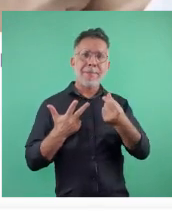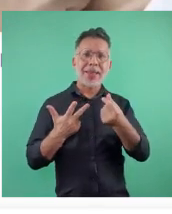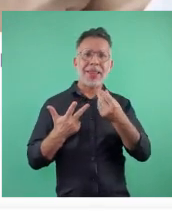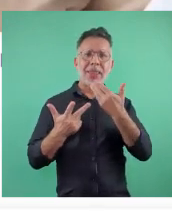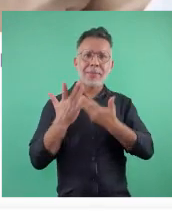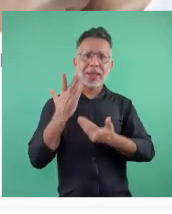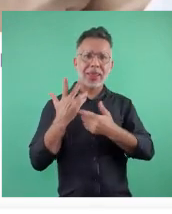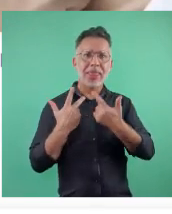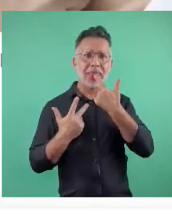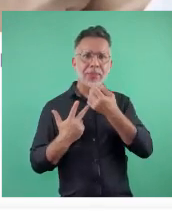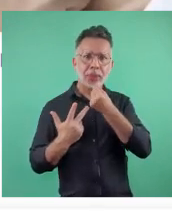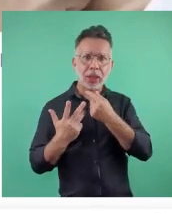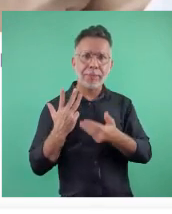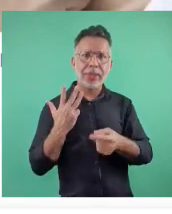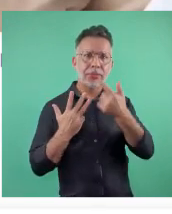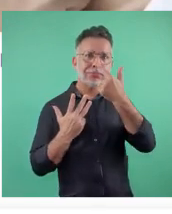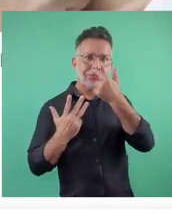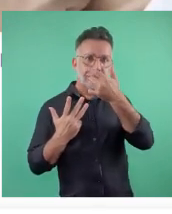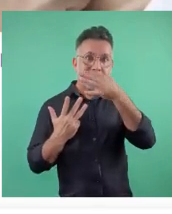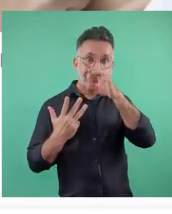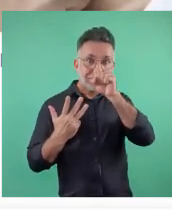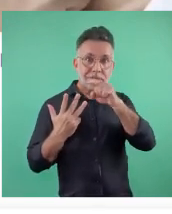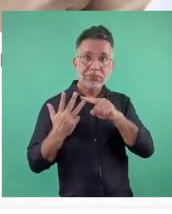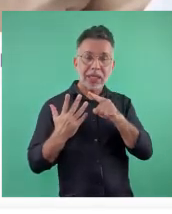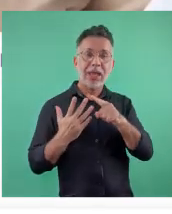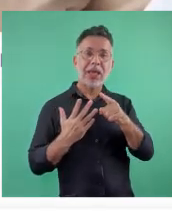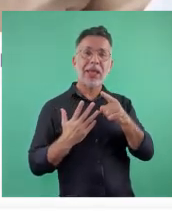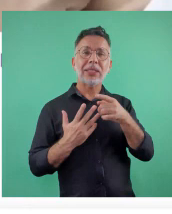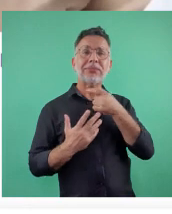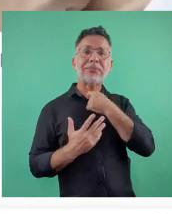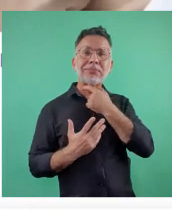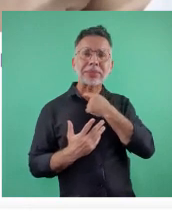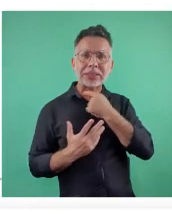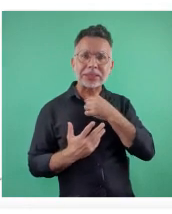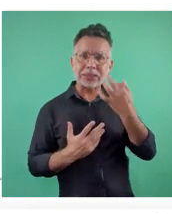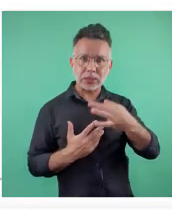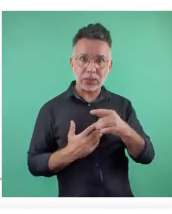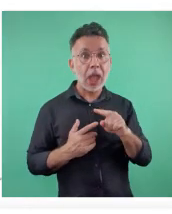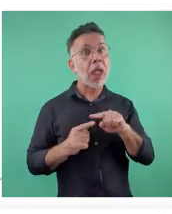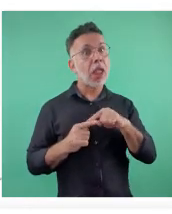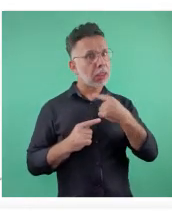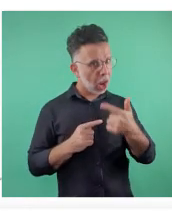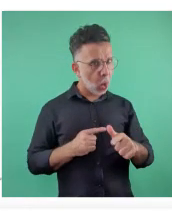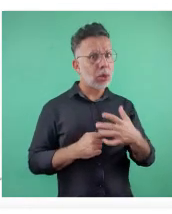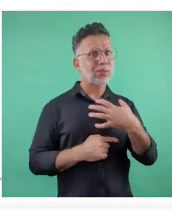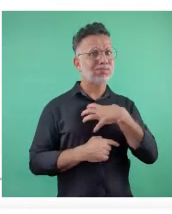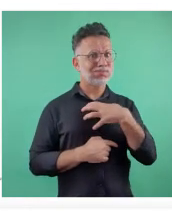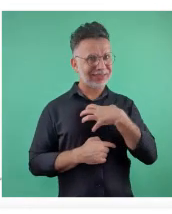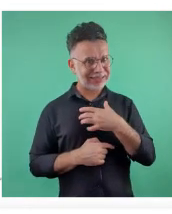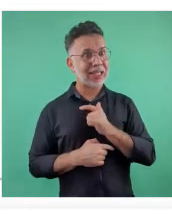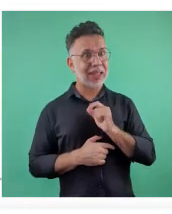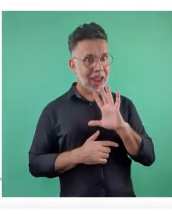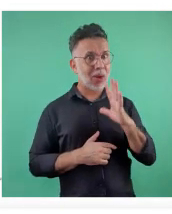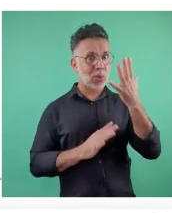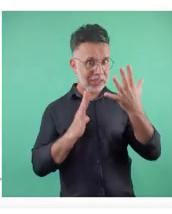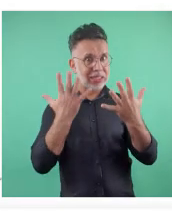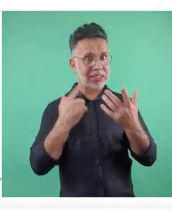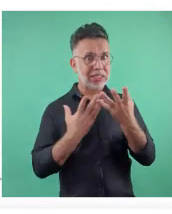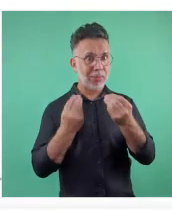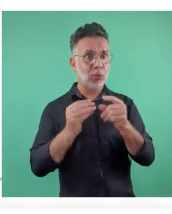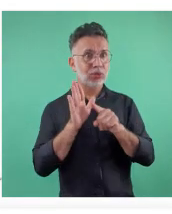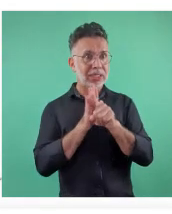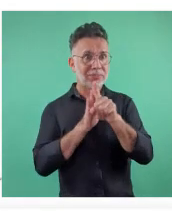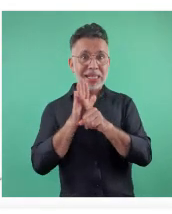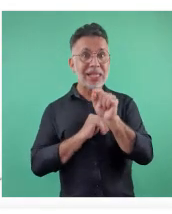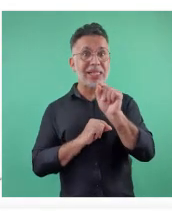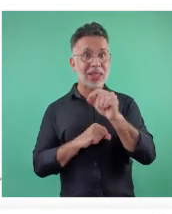a febre, perda de olfato e paladar, dor de cabeça, dor de garganta. Outros sintomas um pouco